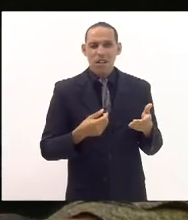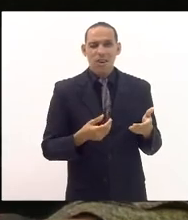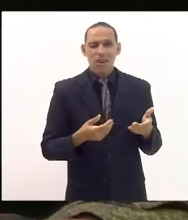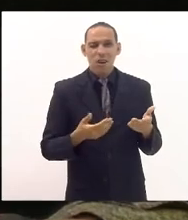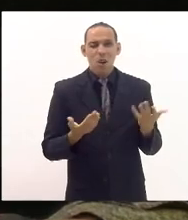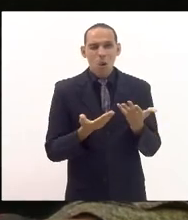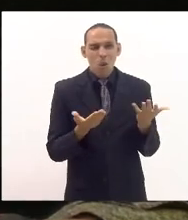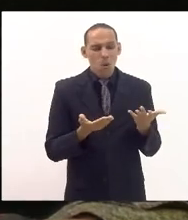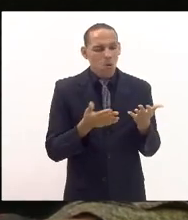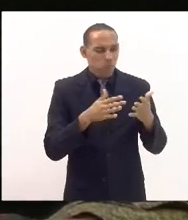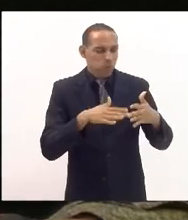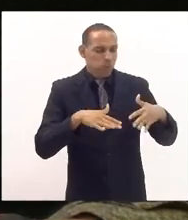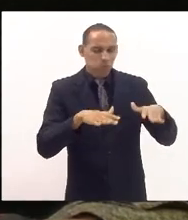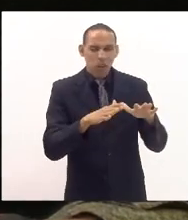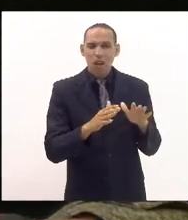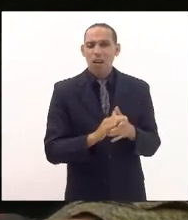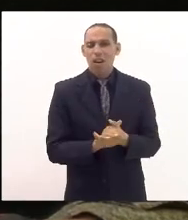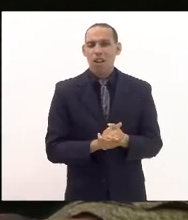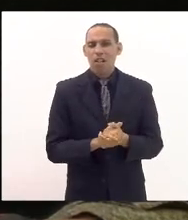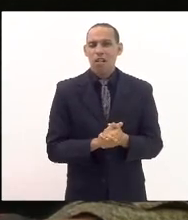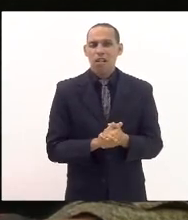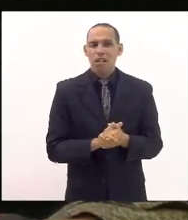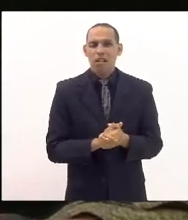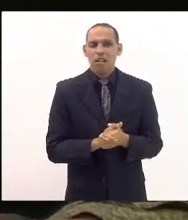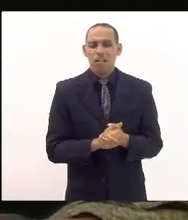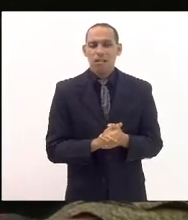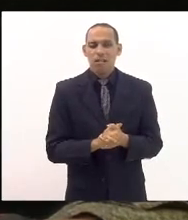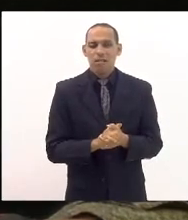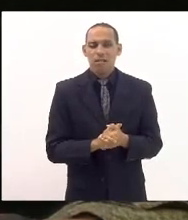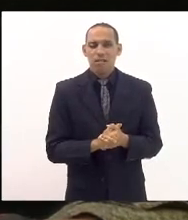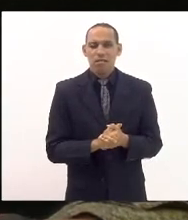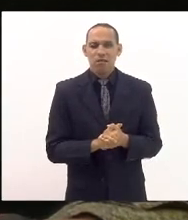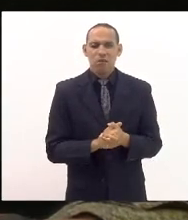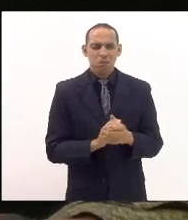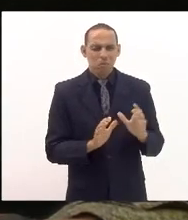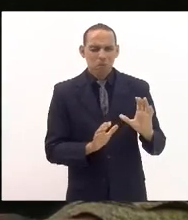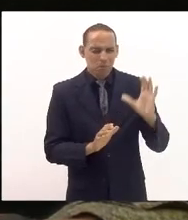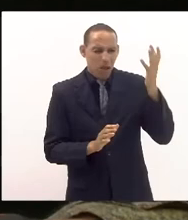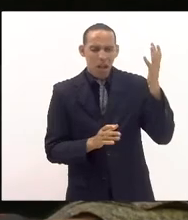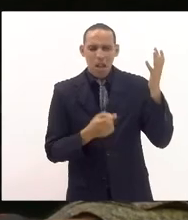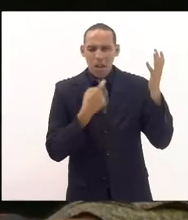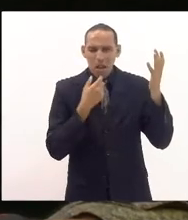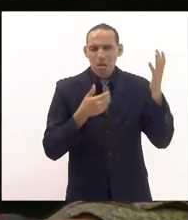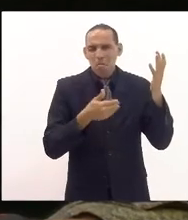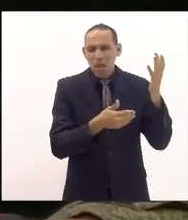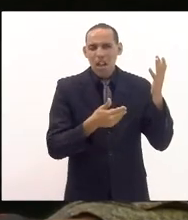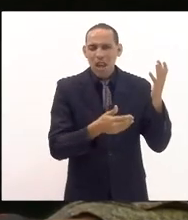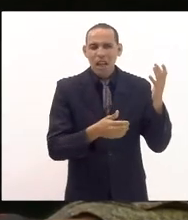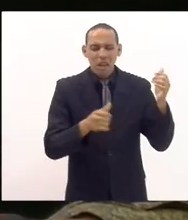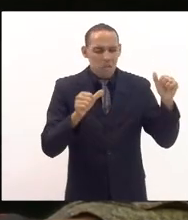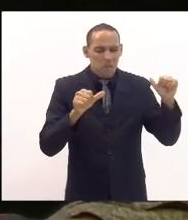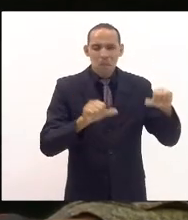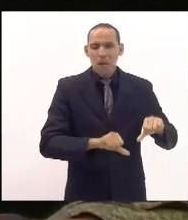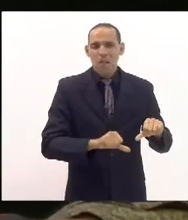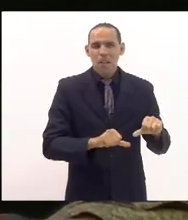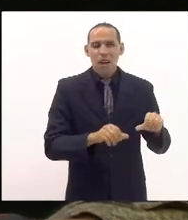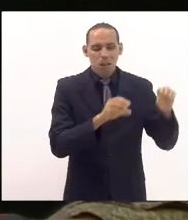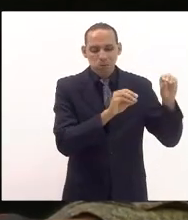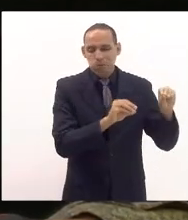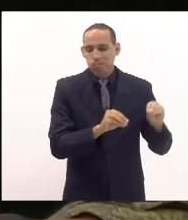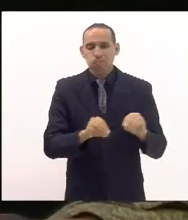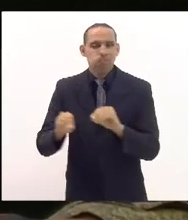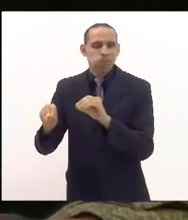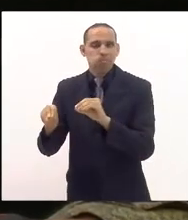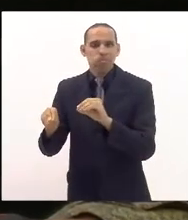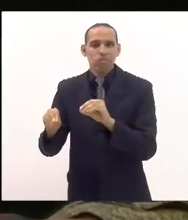cada vez mais é a mesa astrozes críticas até e